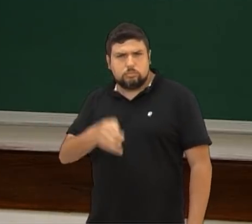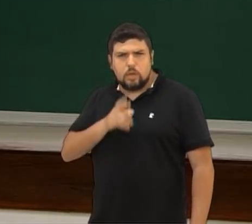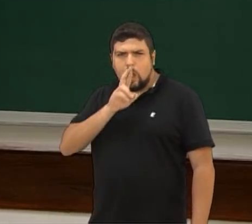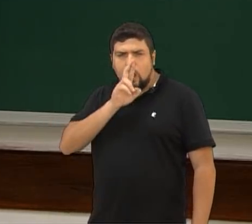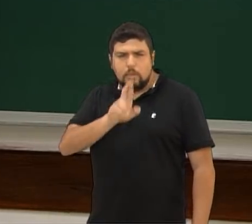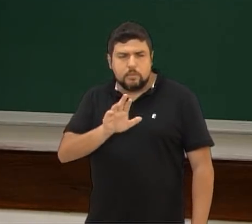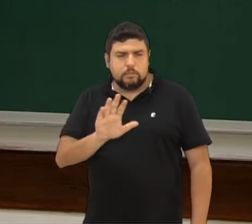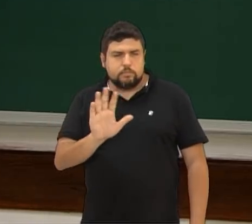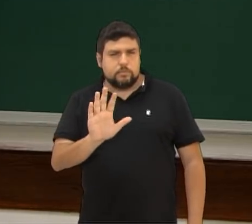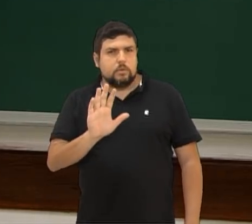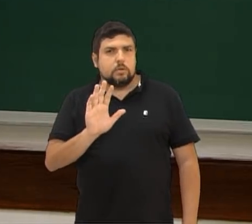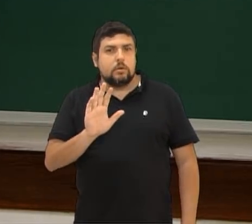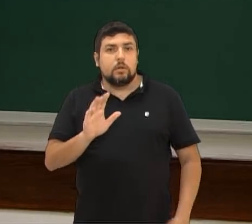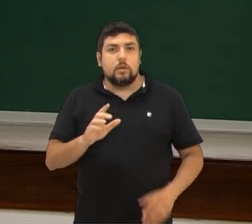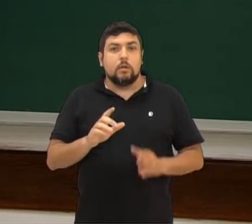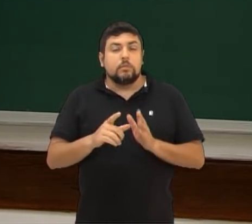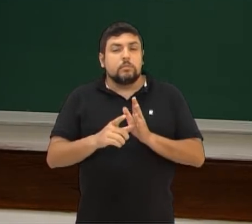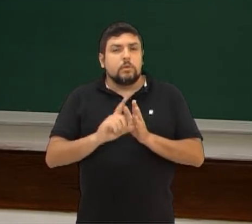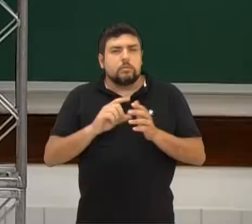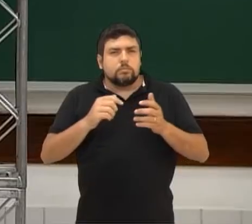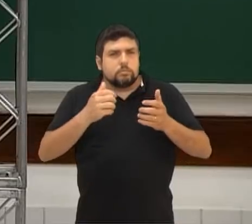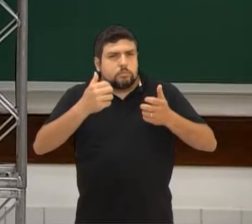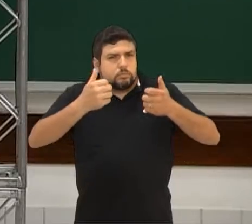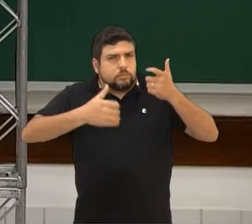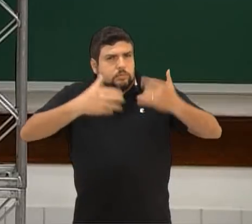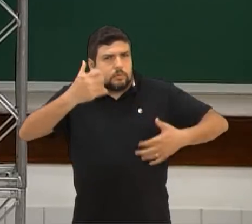quadro para explicar as informações que ele passa.